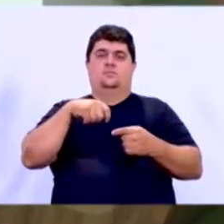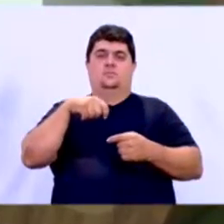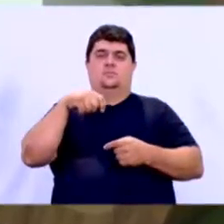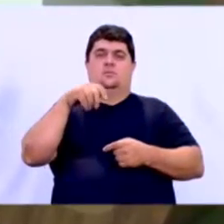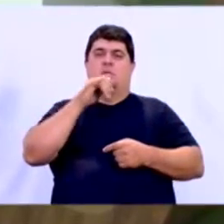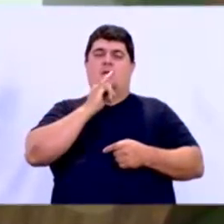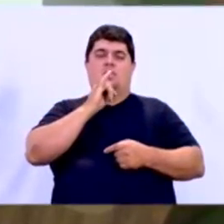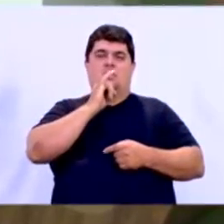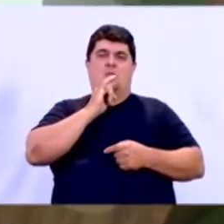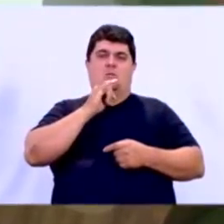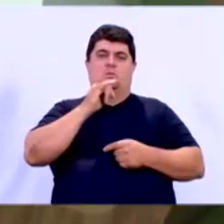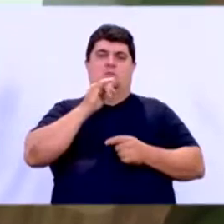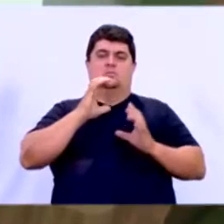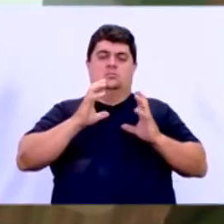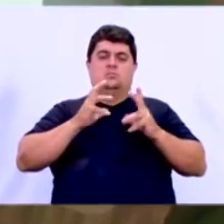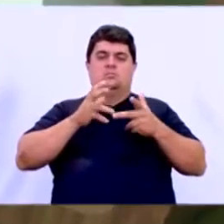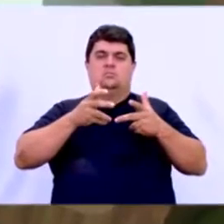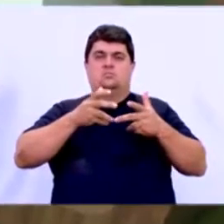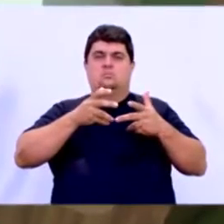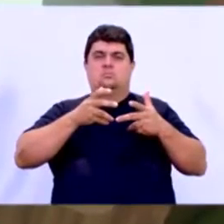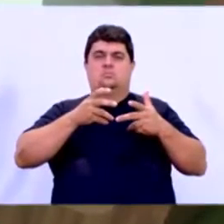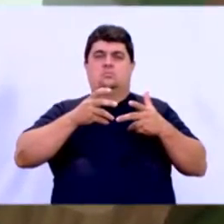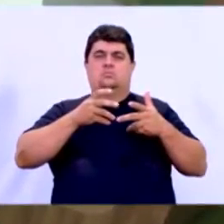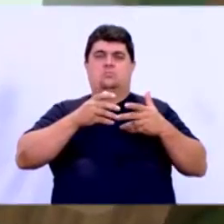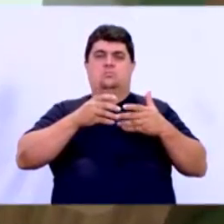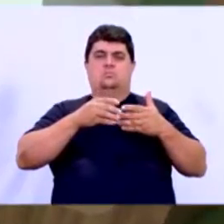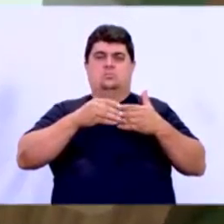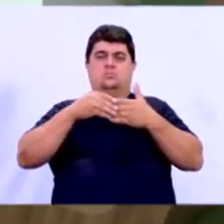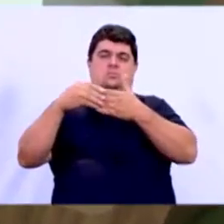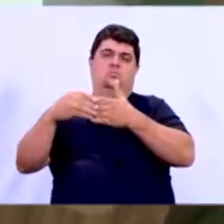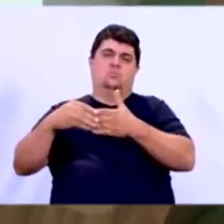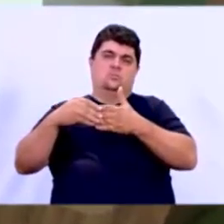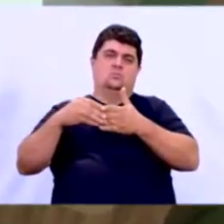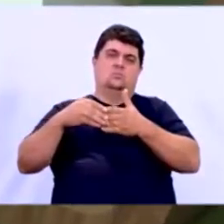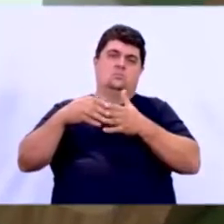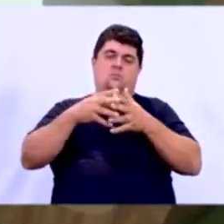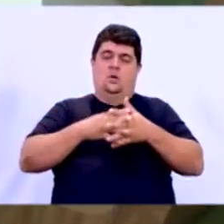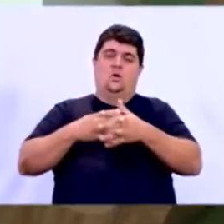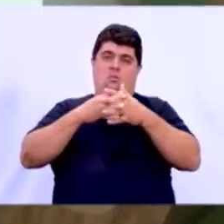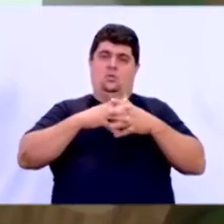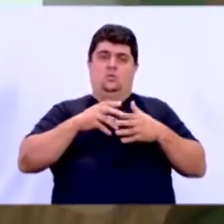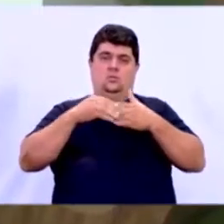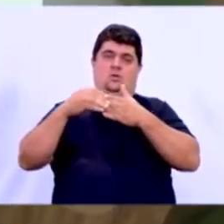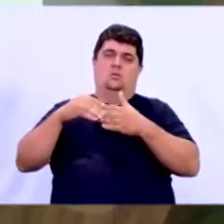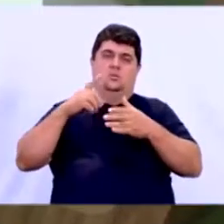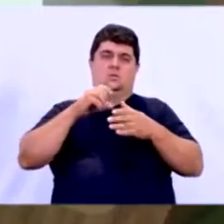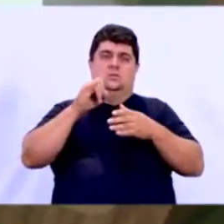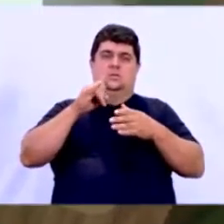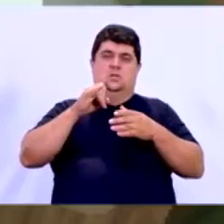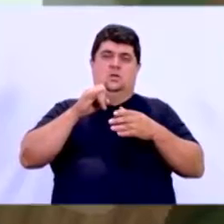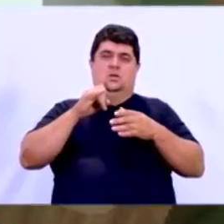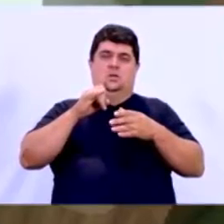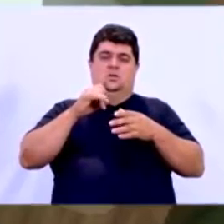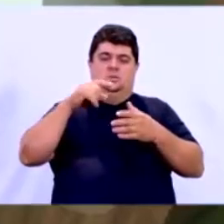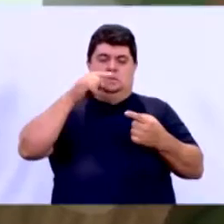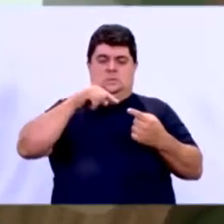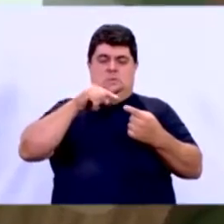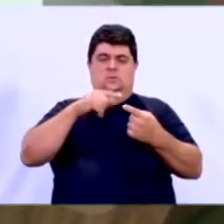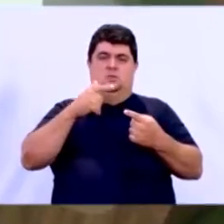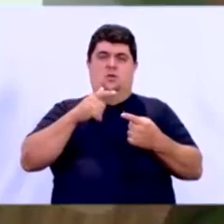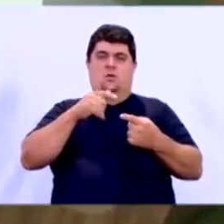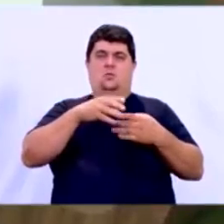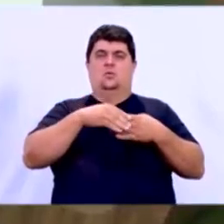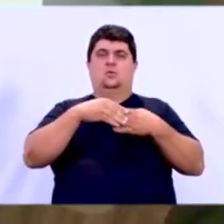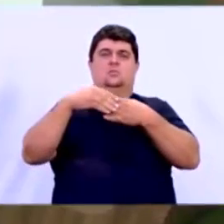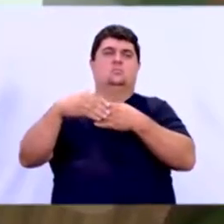da transportadora, assim, se você não definir, você fica com uma gama muito grande. Muito grande. Por exemplo, se você montar uma empresa de